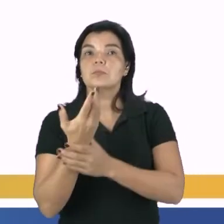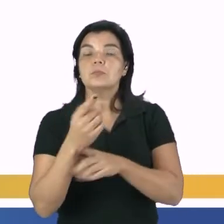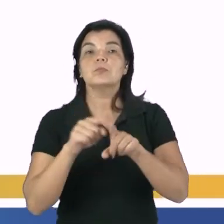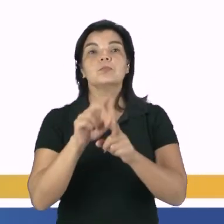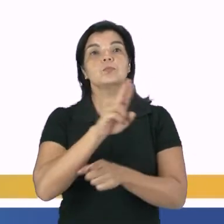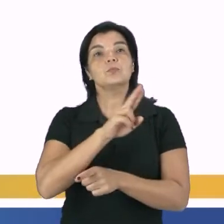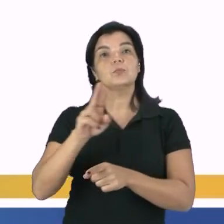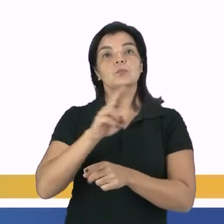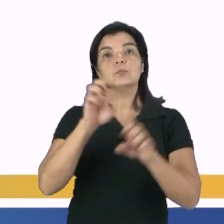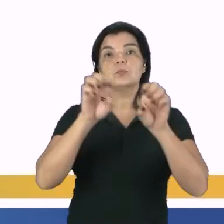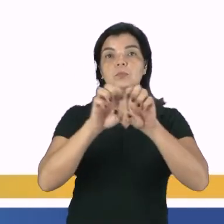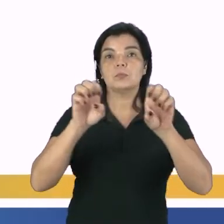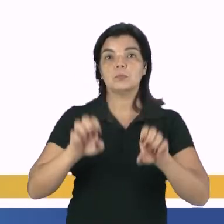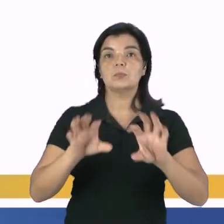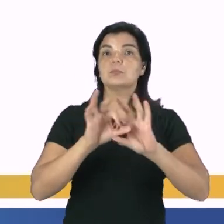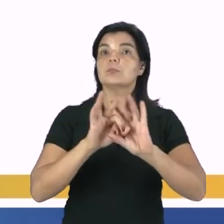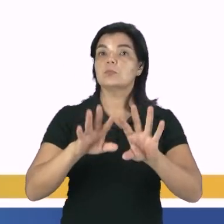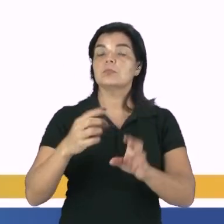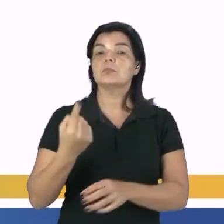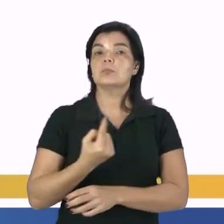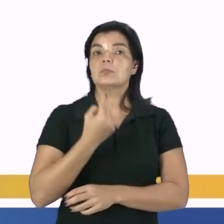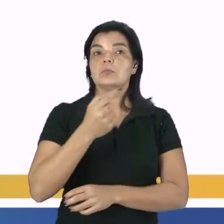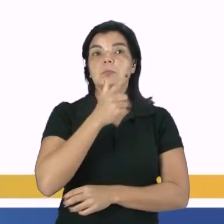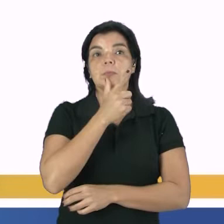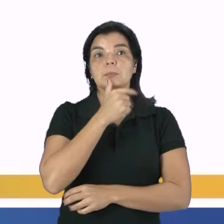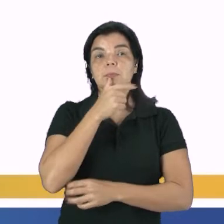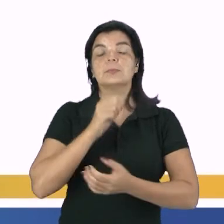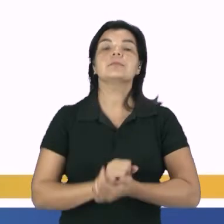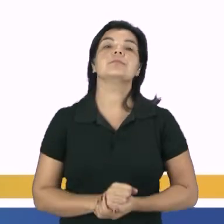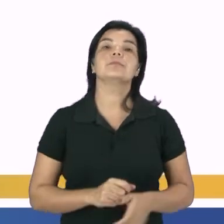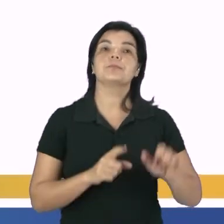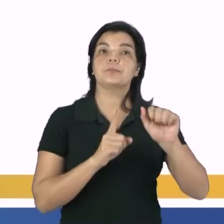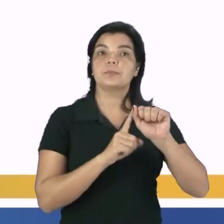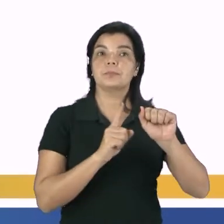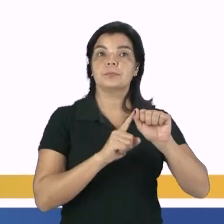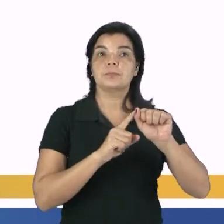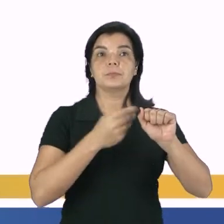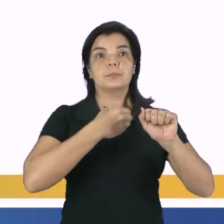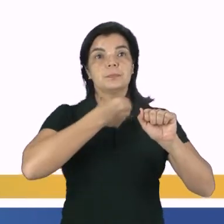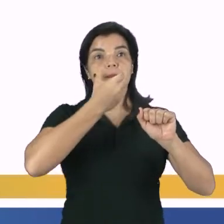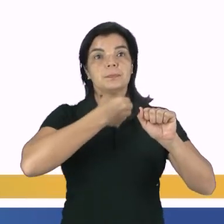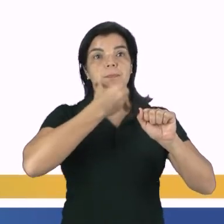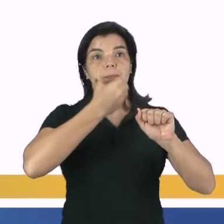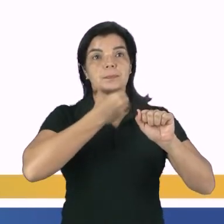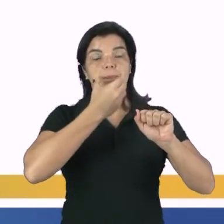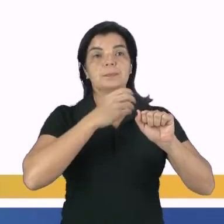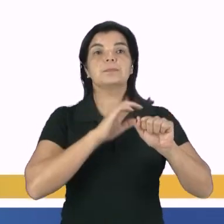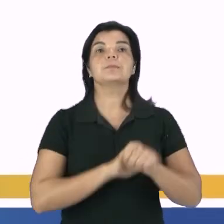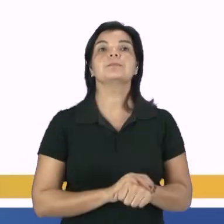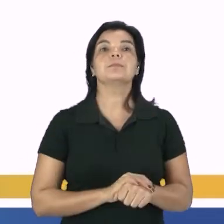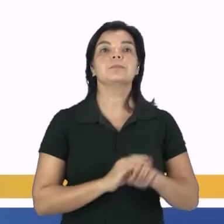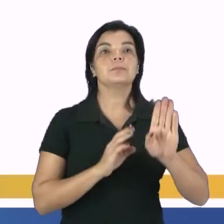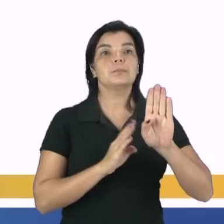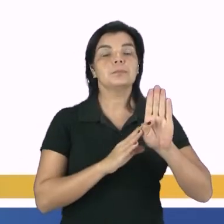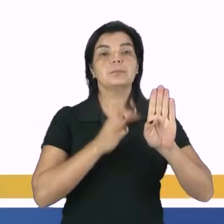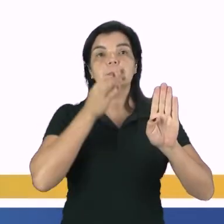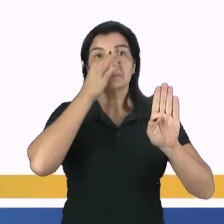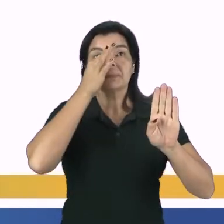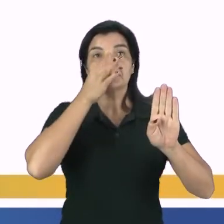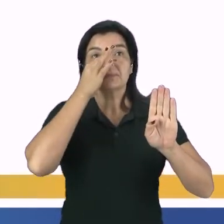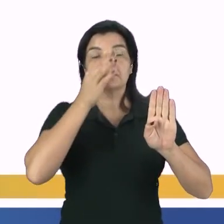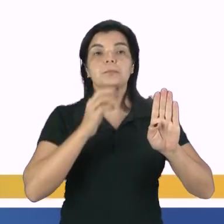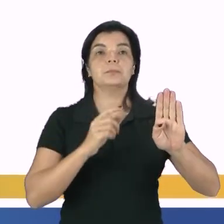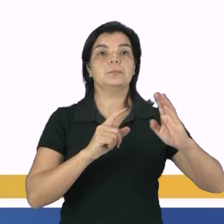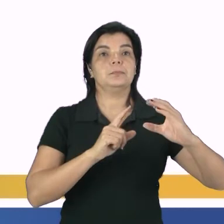fecundação. Marque o nome da estrutura que permitiu essa independência da água. E aí? Letra A, fruto. Letra